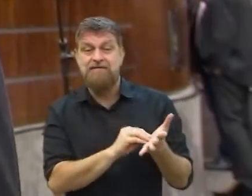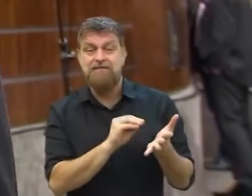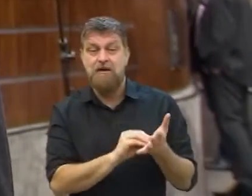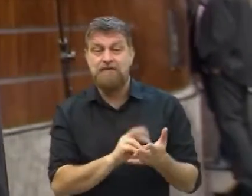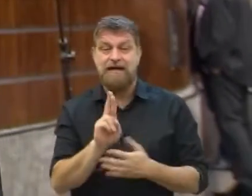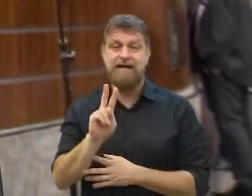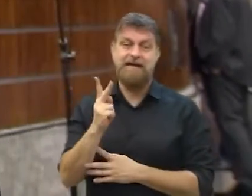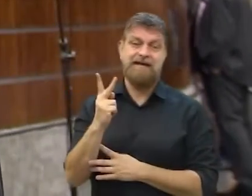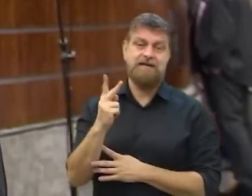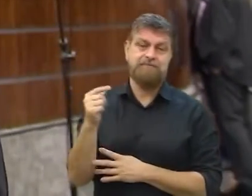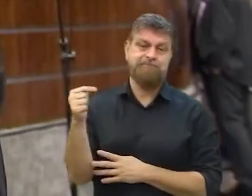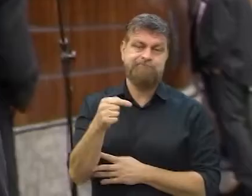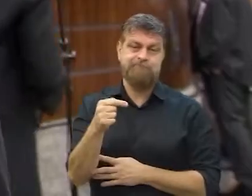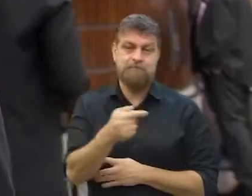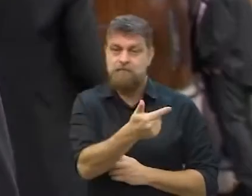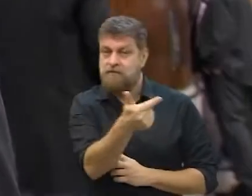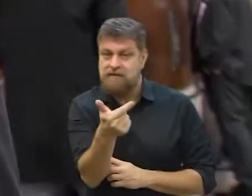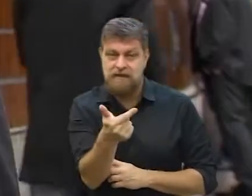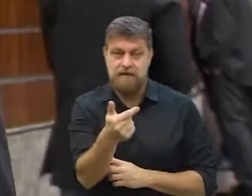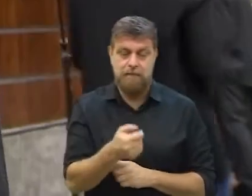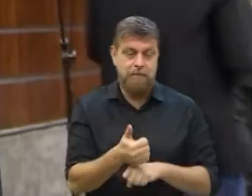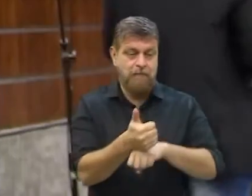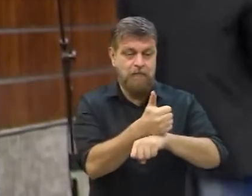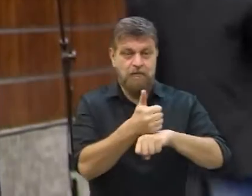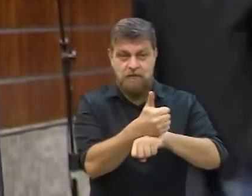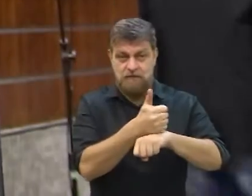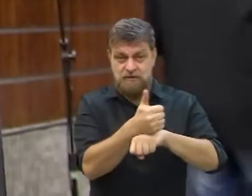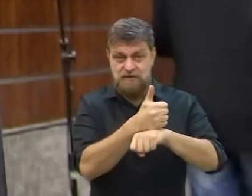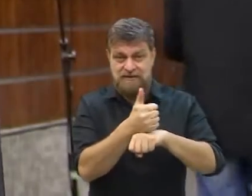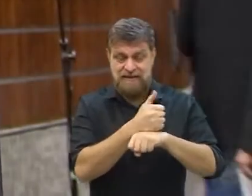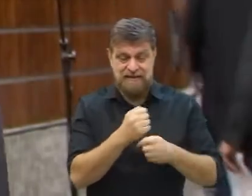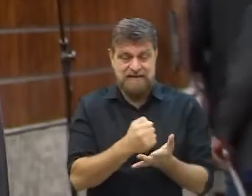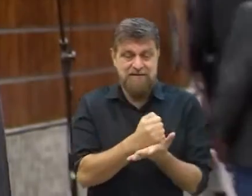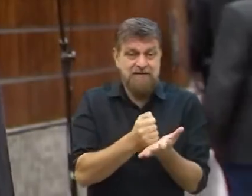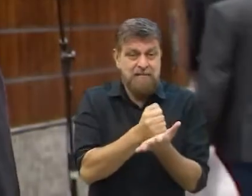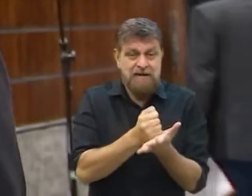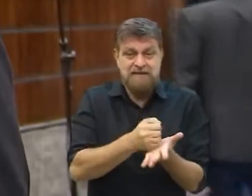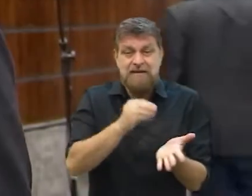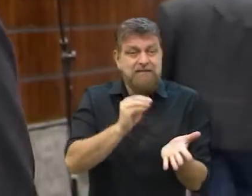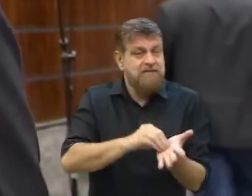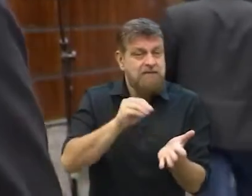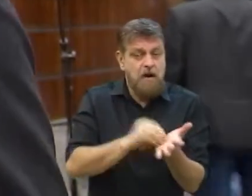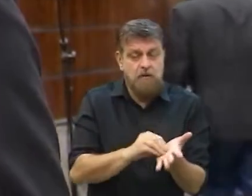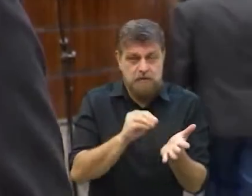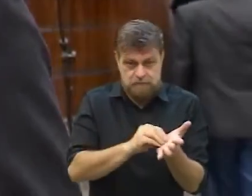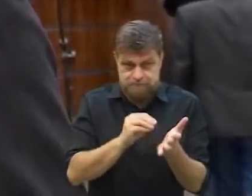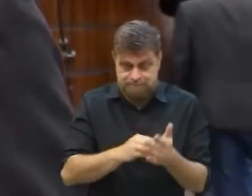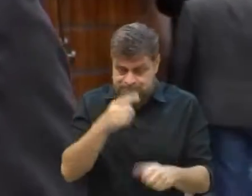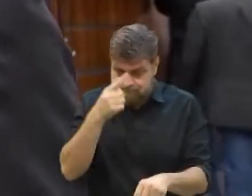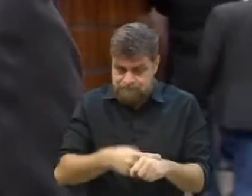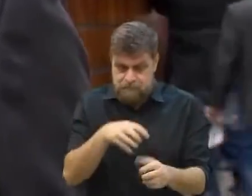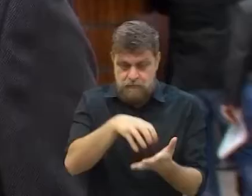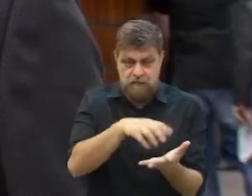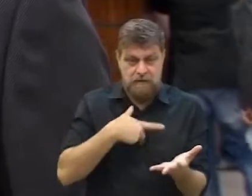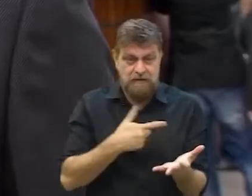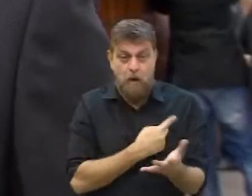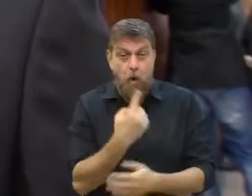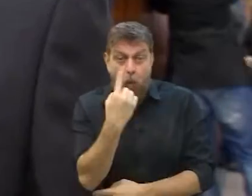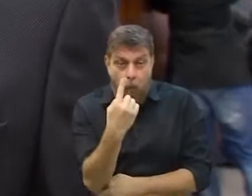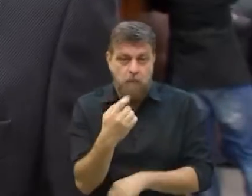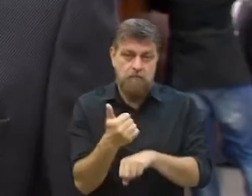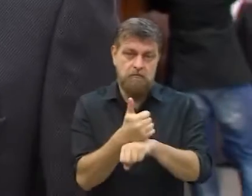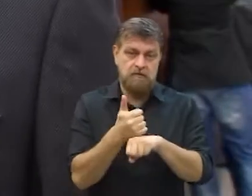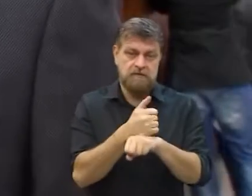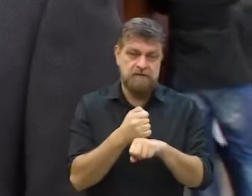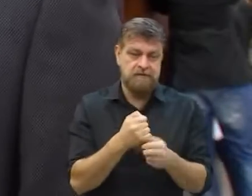de estrutura de RH, inclusive com a falta de profissionais como farmacêuticos. Neste momento, o posto de saúde conta apenas com